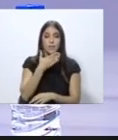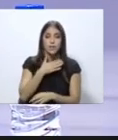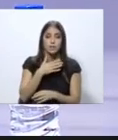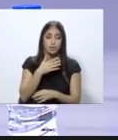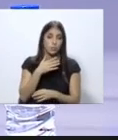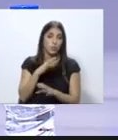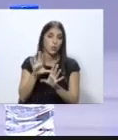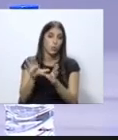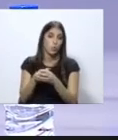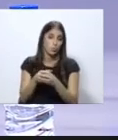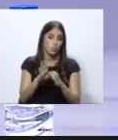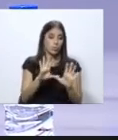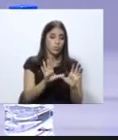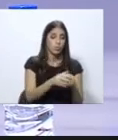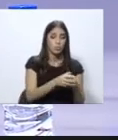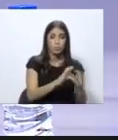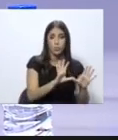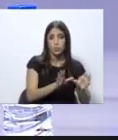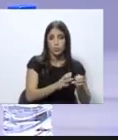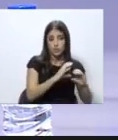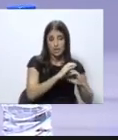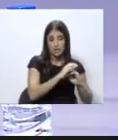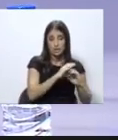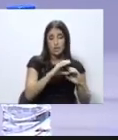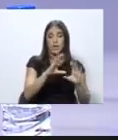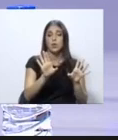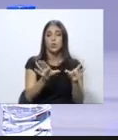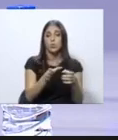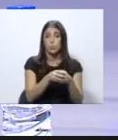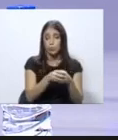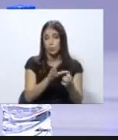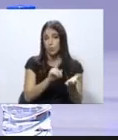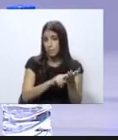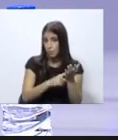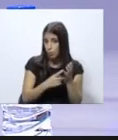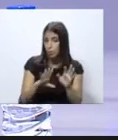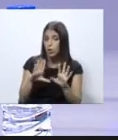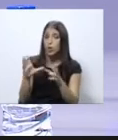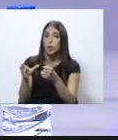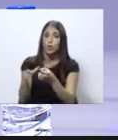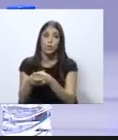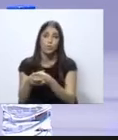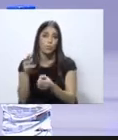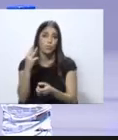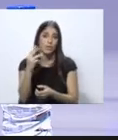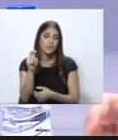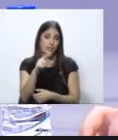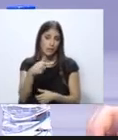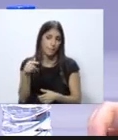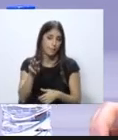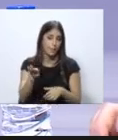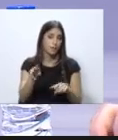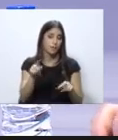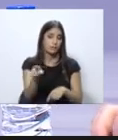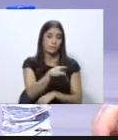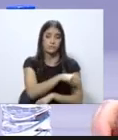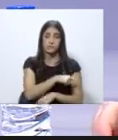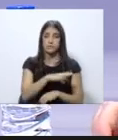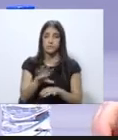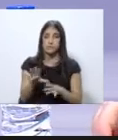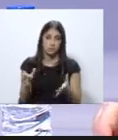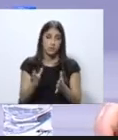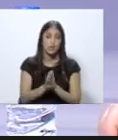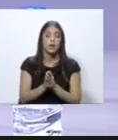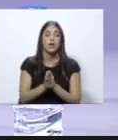Ham, ao Liverpool e ao Chelsea. Como cartão de visita, isto é o melhor. É claro que os comentadores, como alguns que pululam na CMTV, etc., vão já